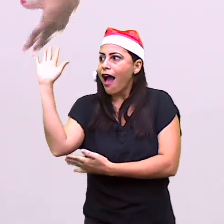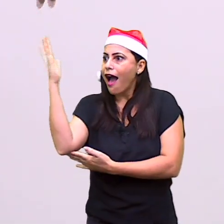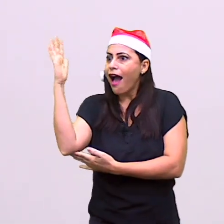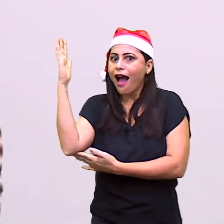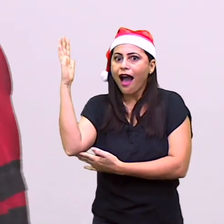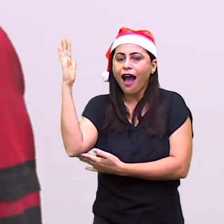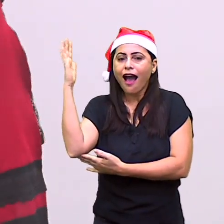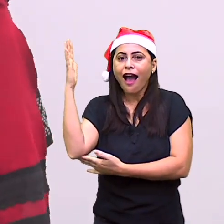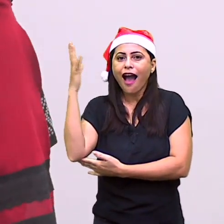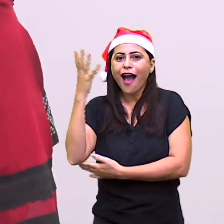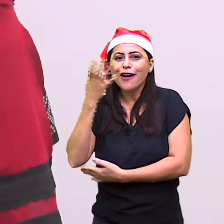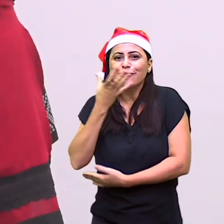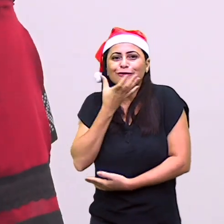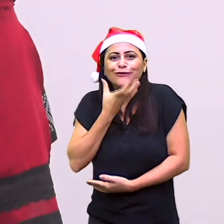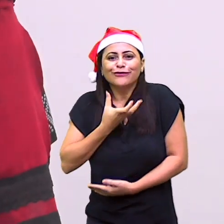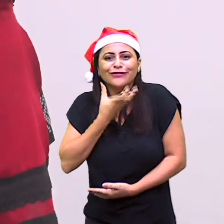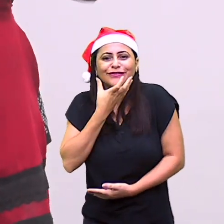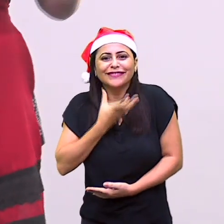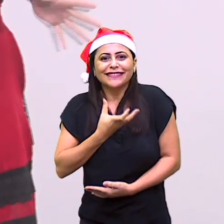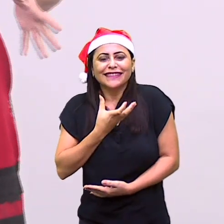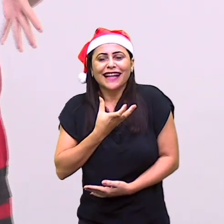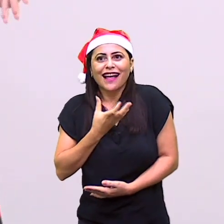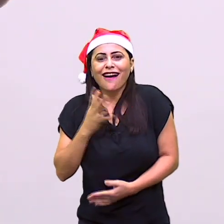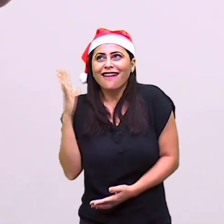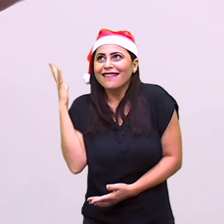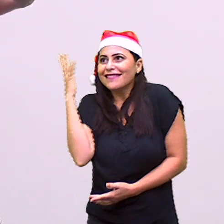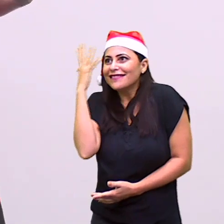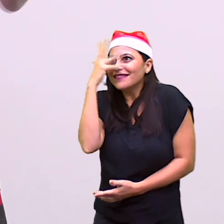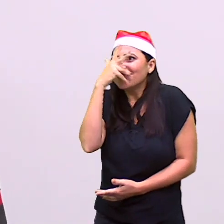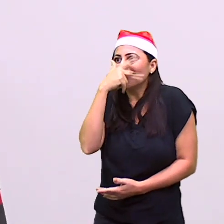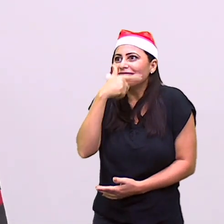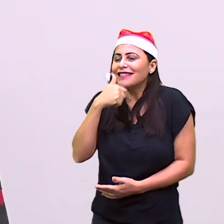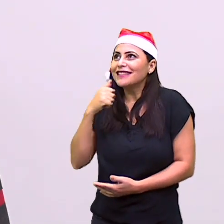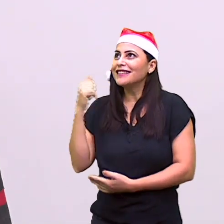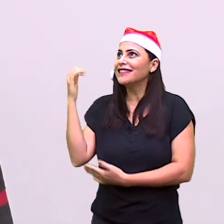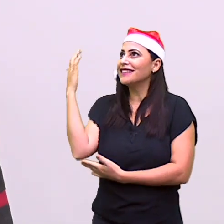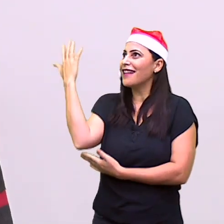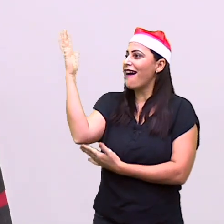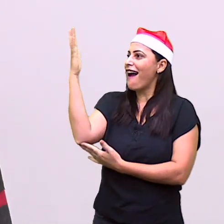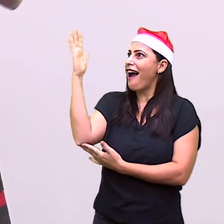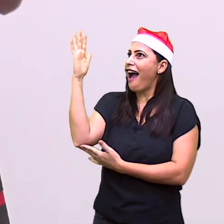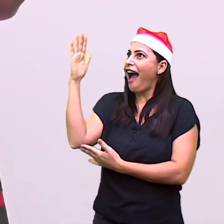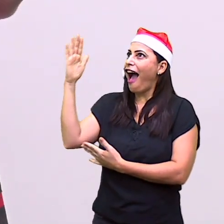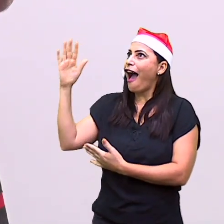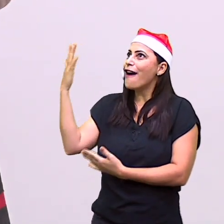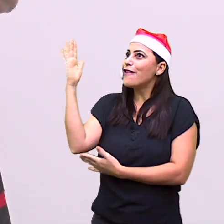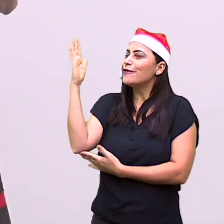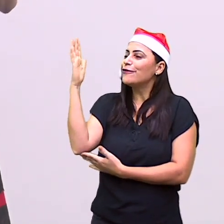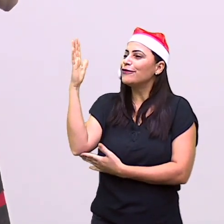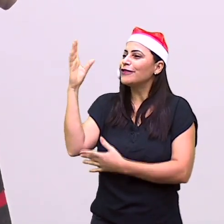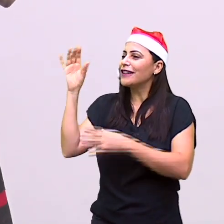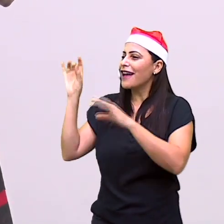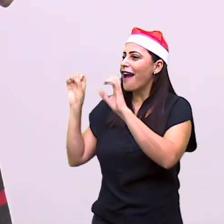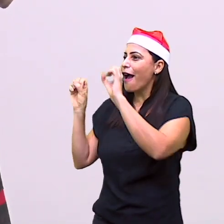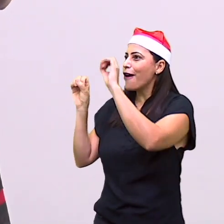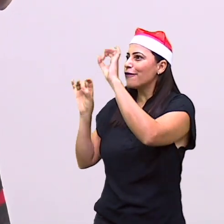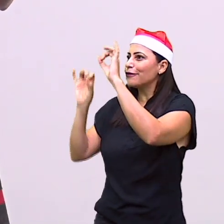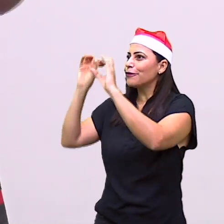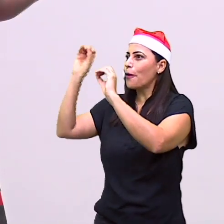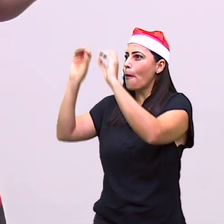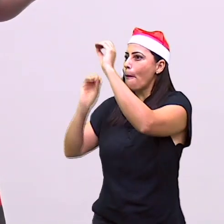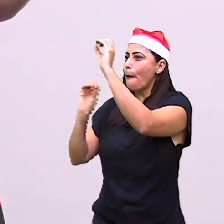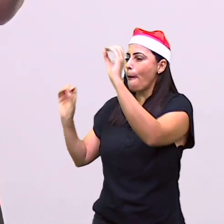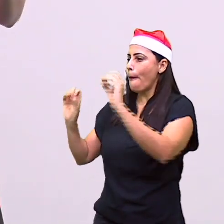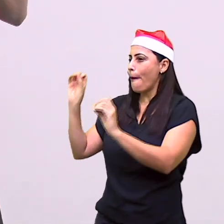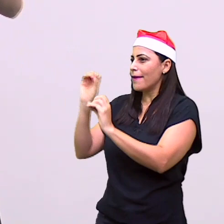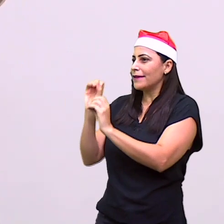Natal. Uma árvore de Natal bem bonita, grande, cheia de enfeite, muito